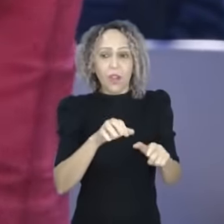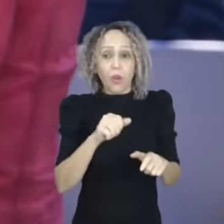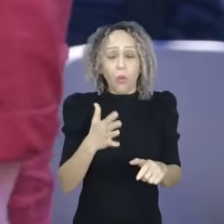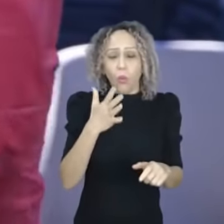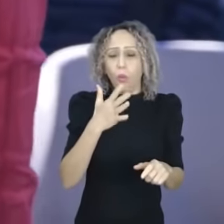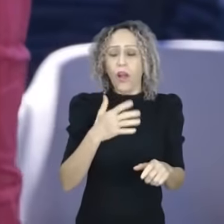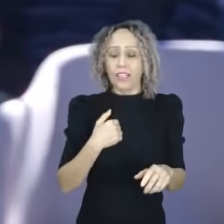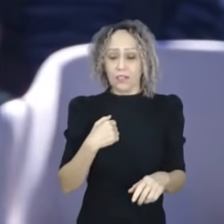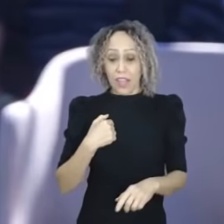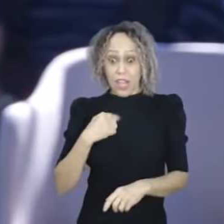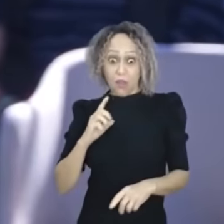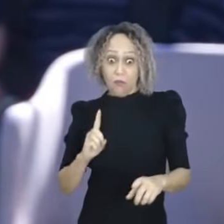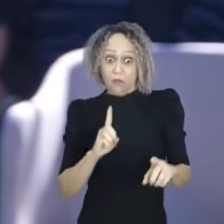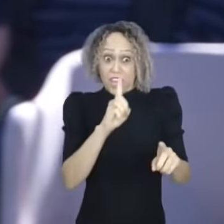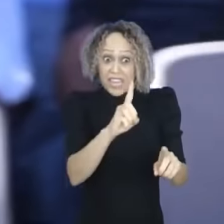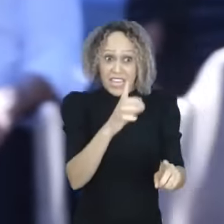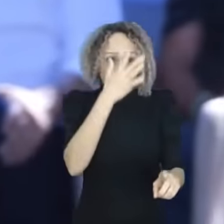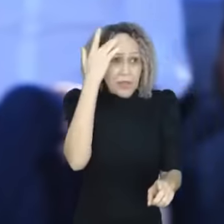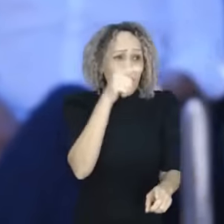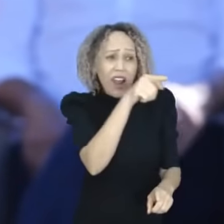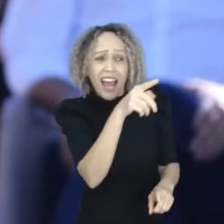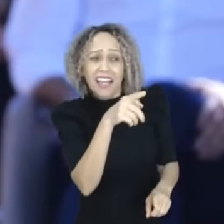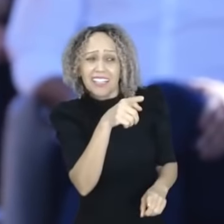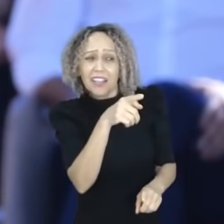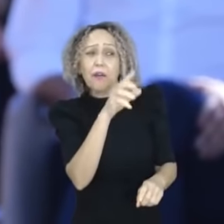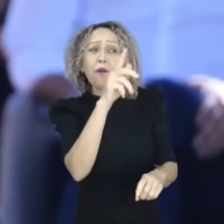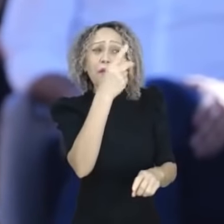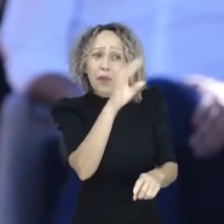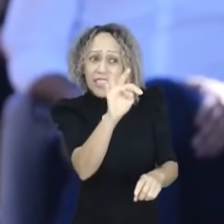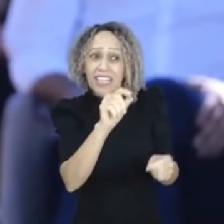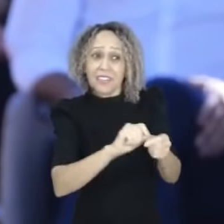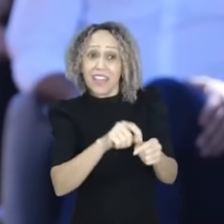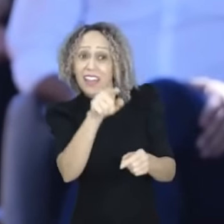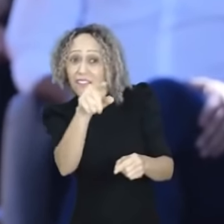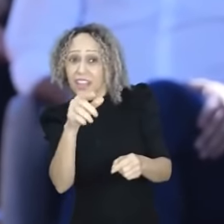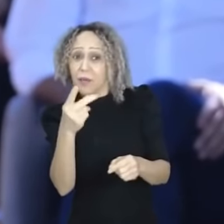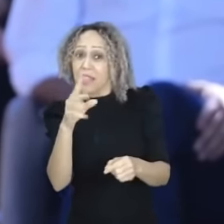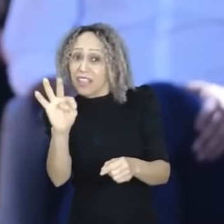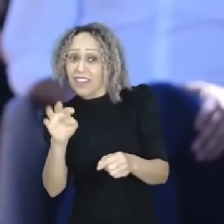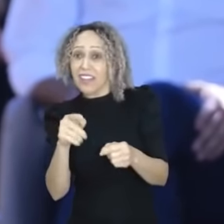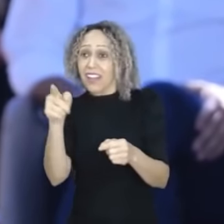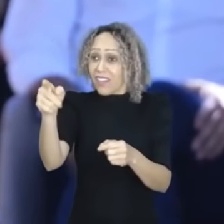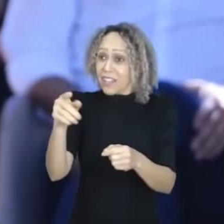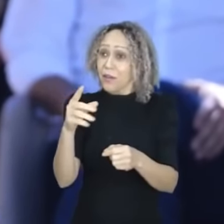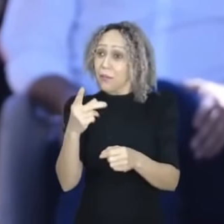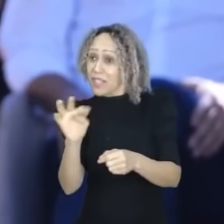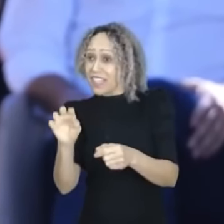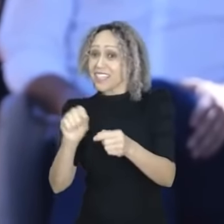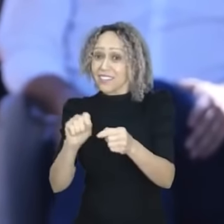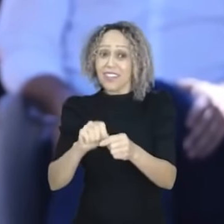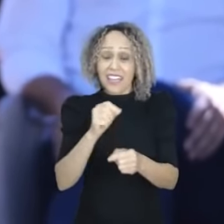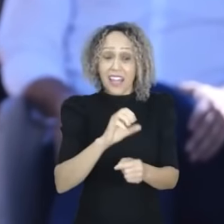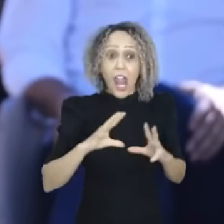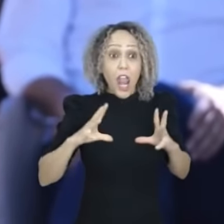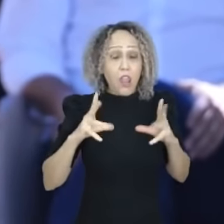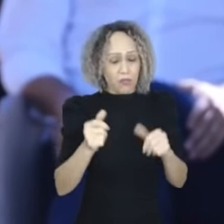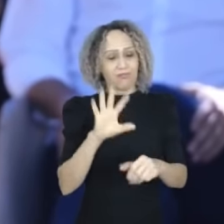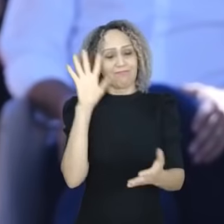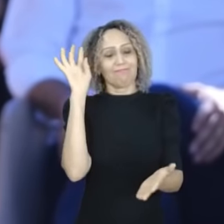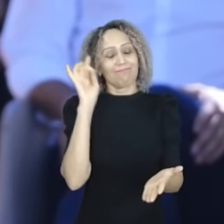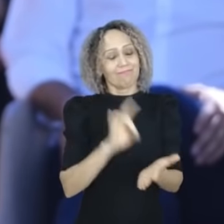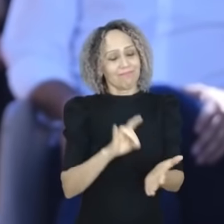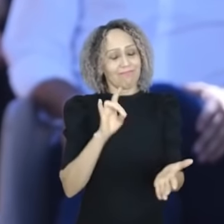que fez. Está vendo aquela sarjeta? Foi o PT que fez. Está vendo aquele hospital? Foi o PT que fez. Na verdade, o PT, depois o Gil saiu